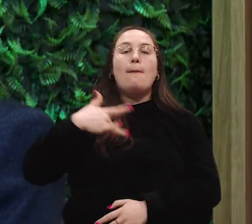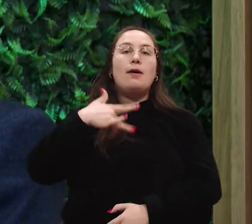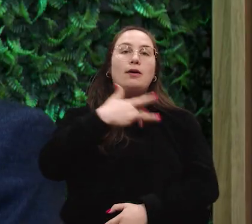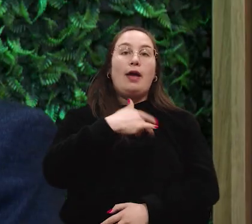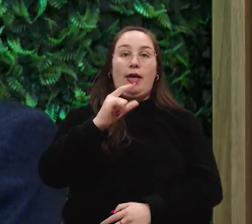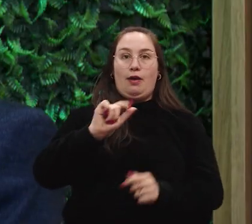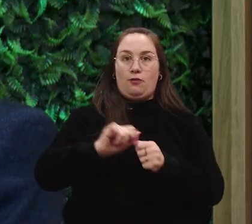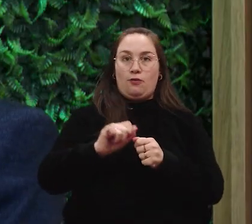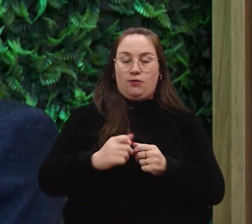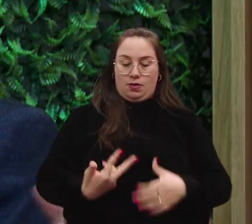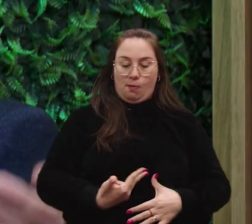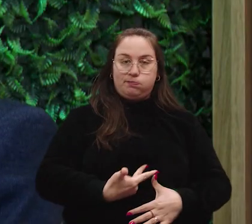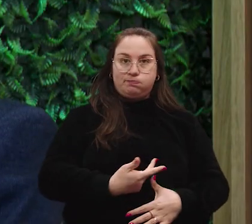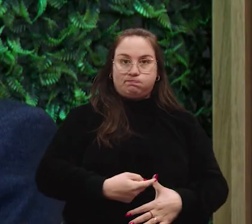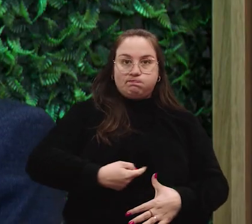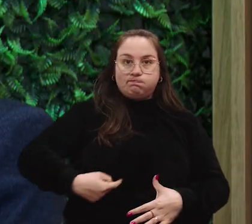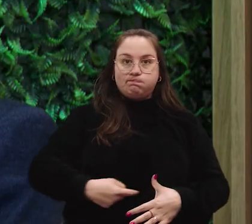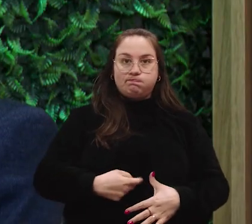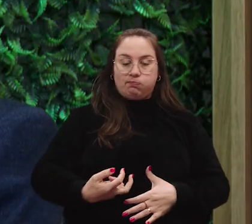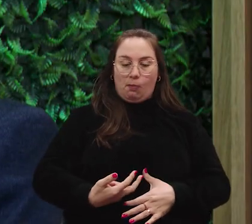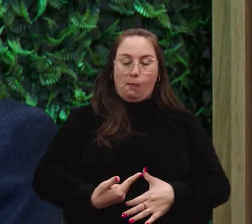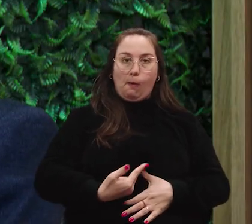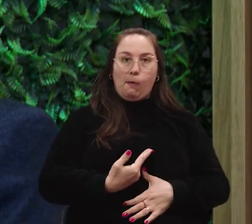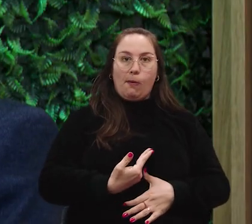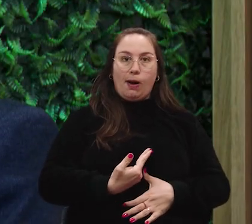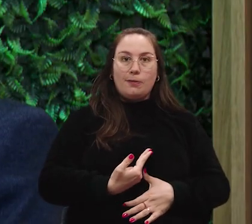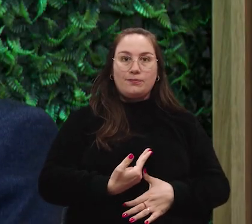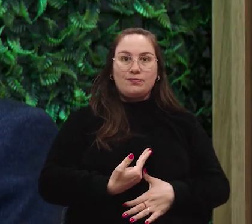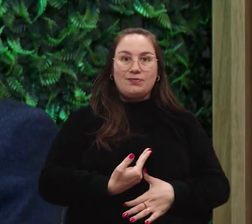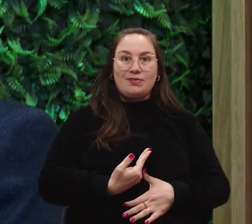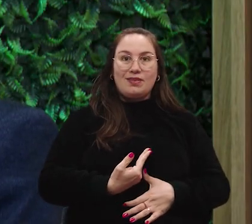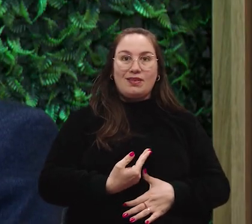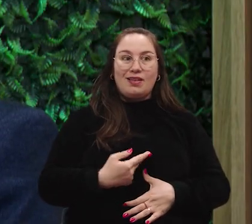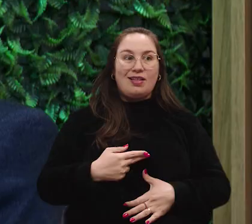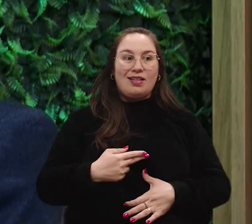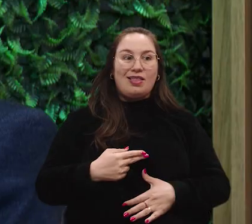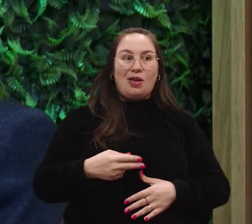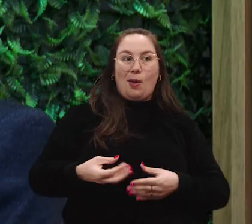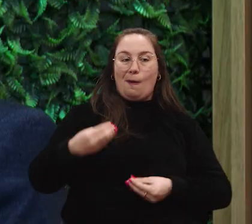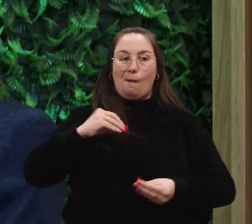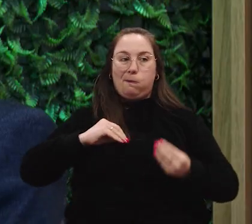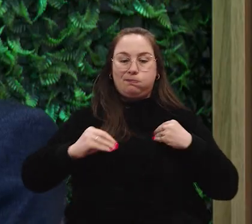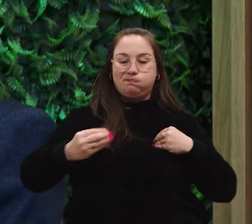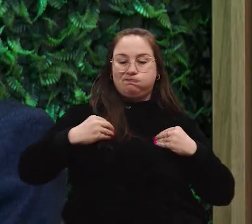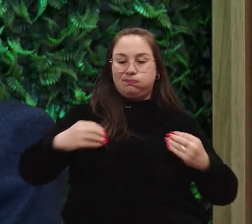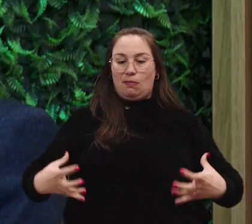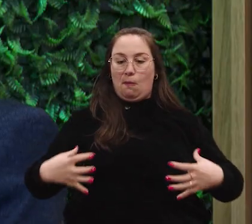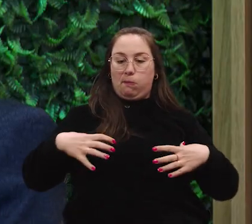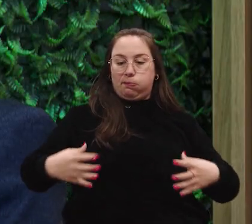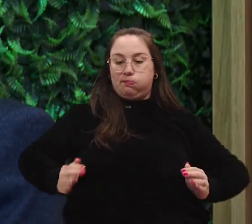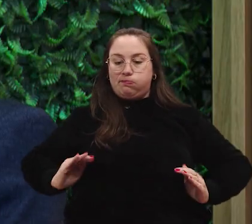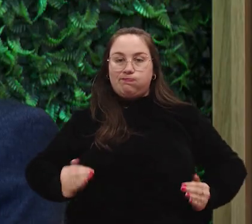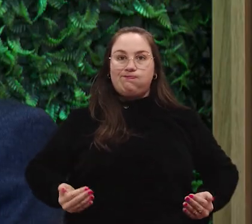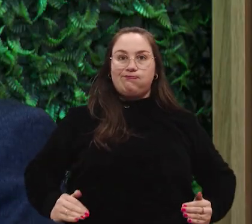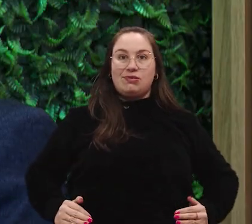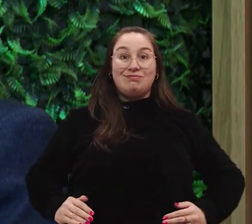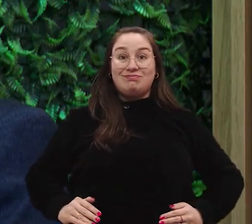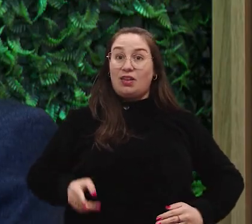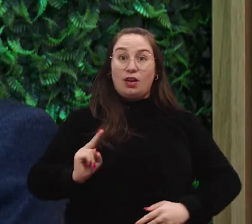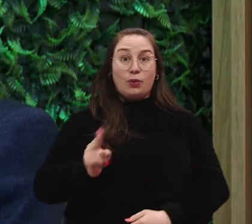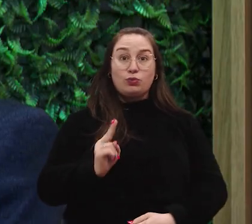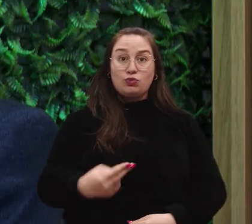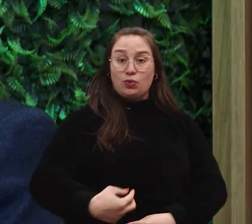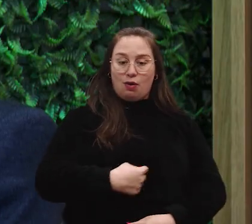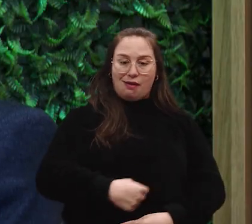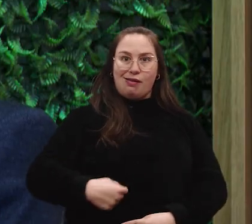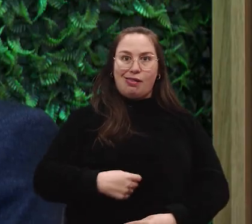Eu fiz a bariátrica, tá? E a reparadora estética, não é estética, é a continuidade da